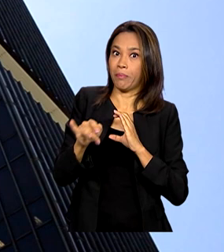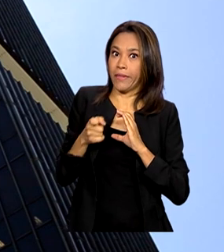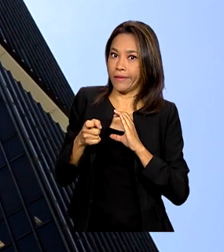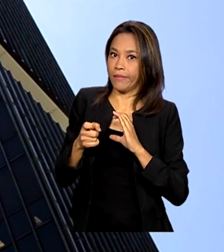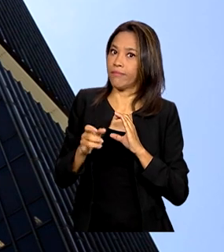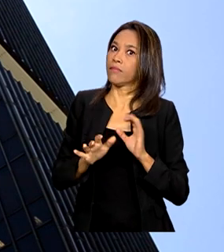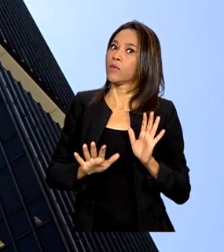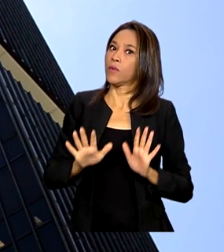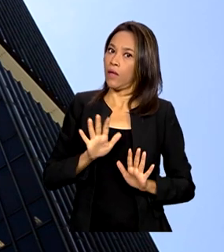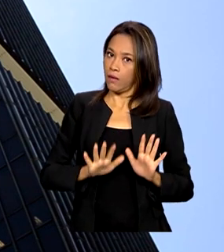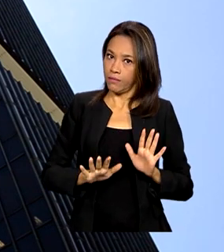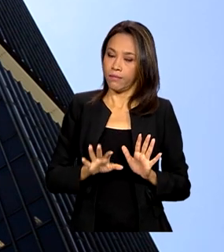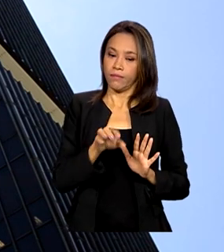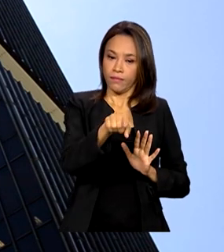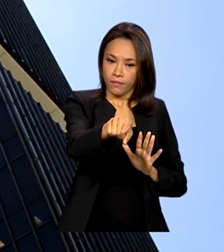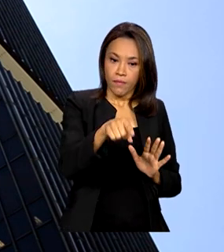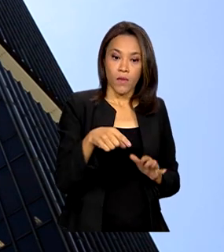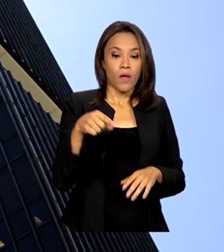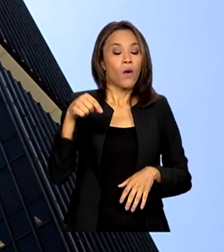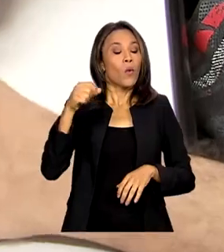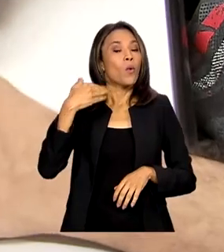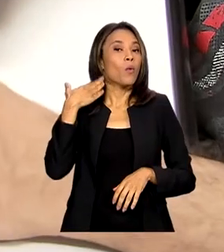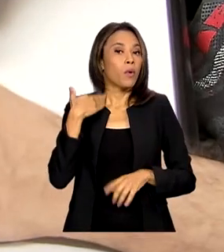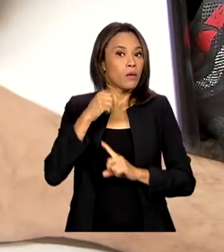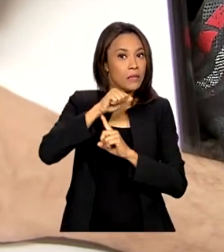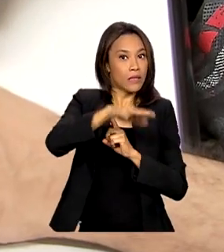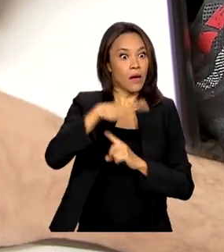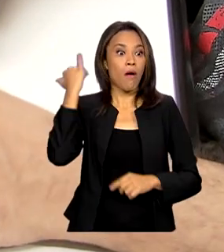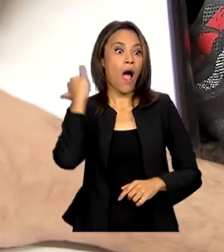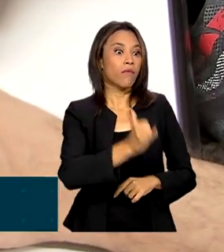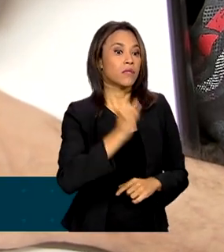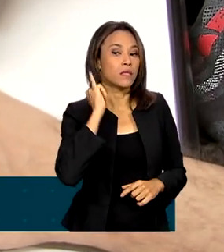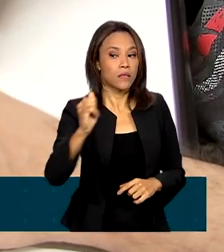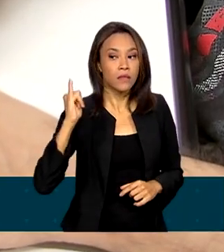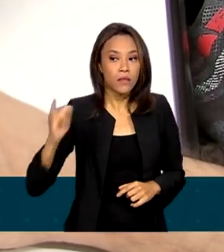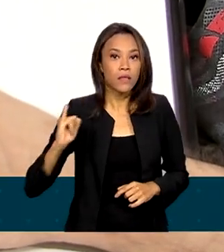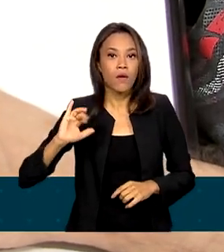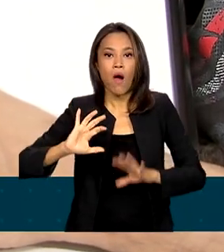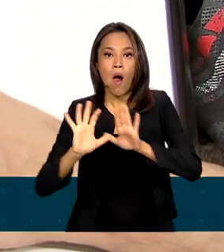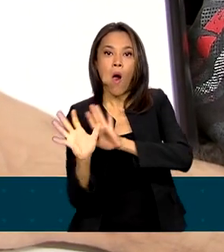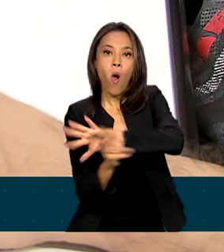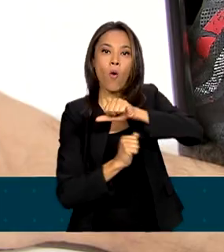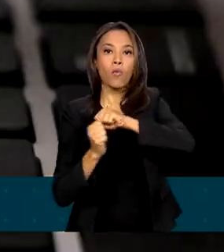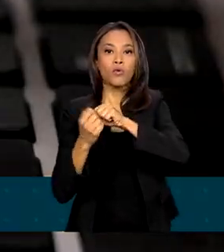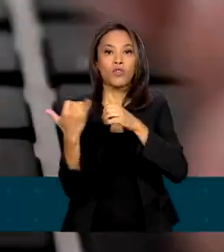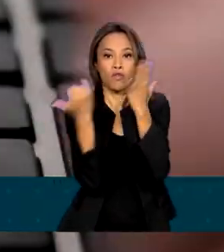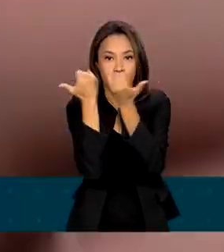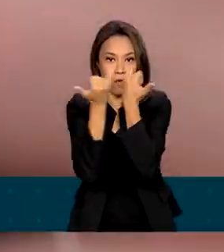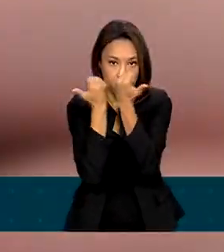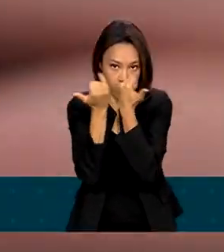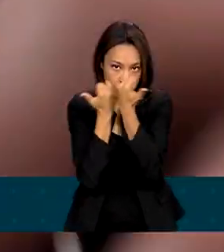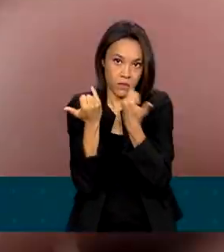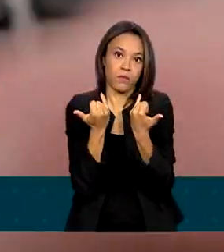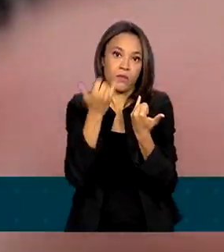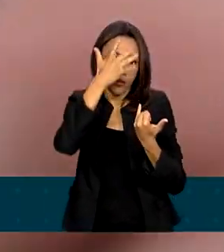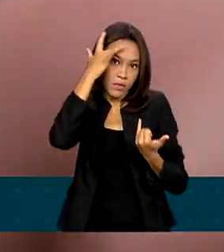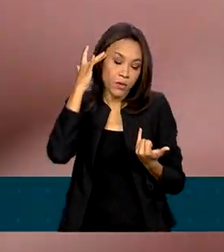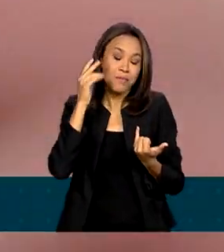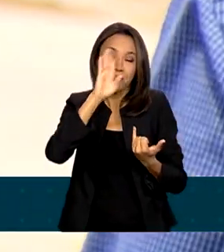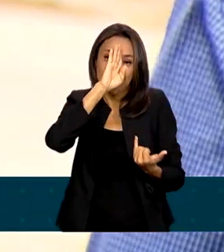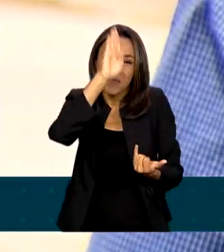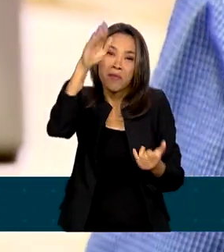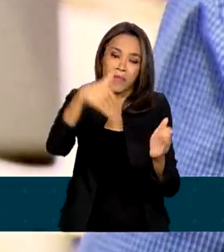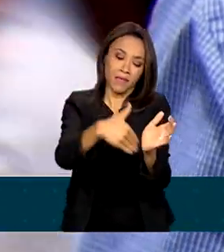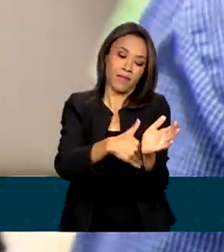o alerta emitido pelo banco central tem a ver com roubo de dados de usuários principalmente de senhas